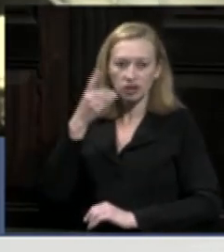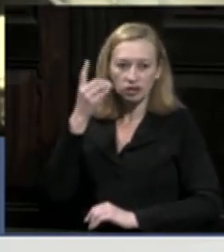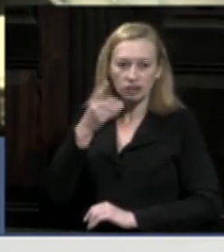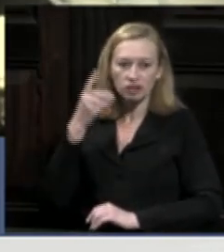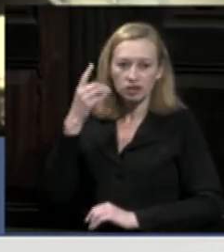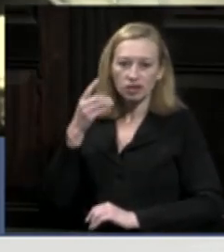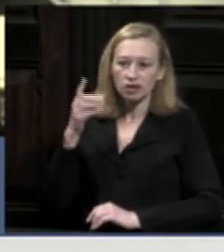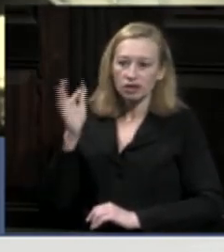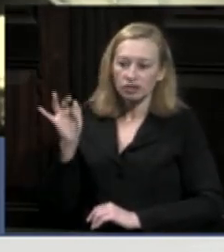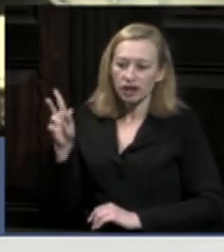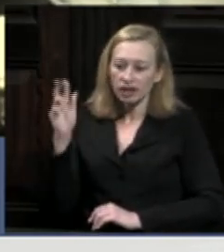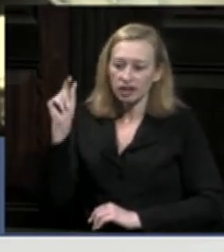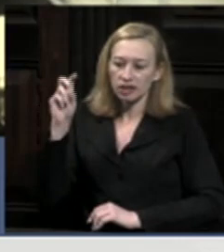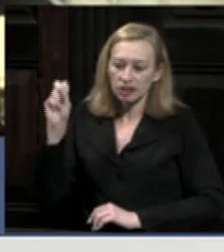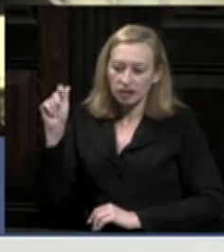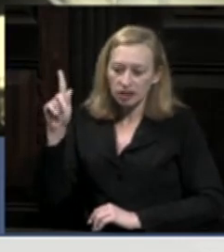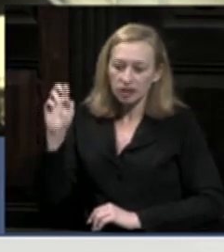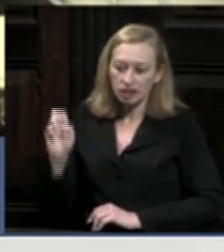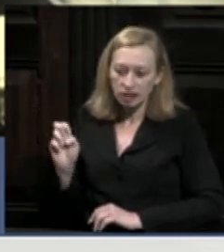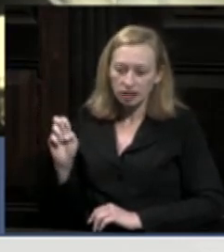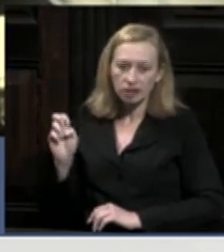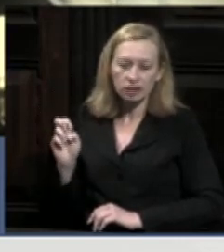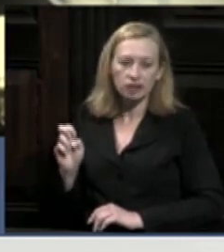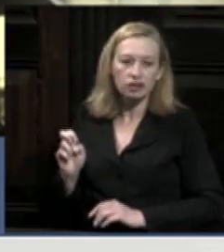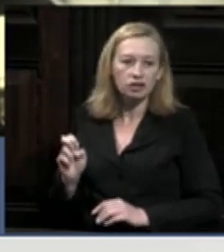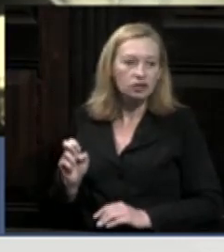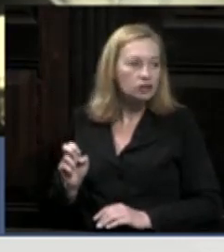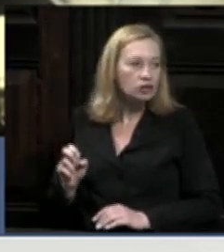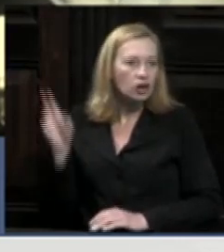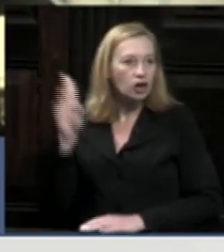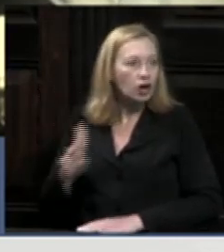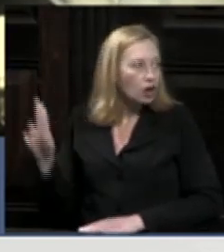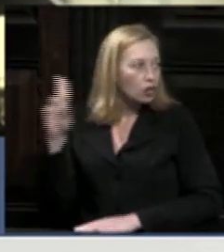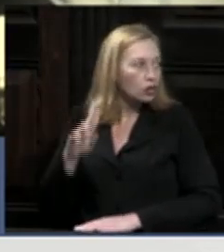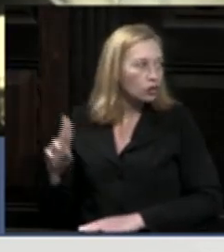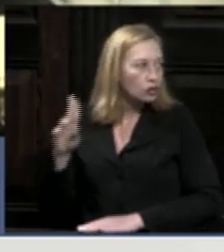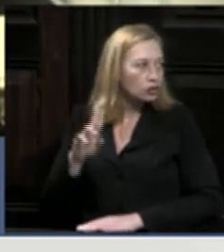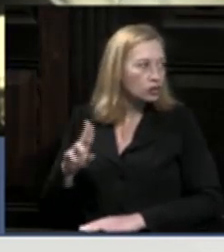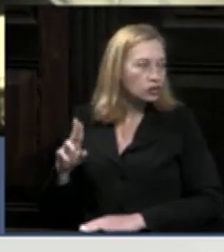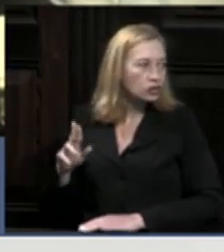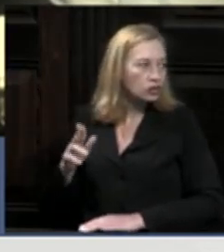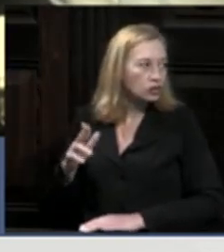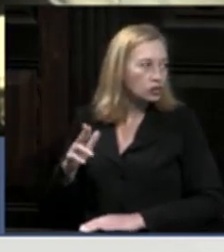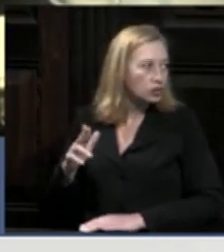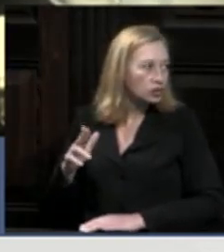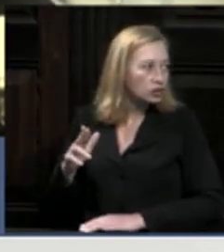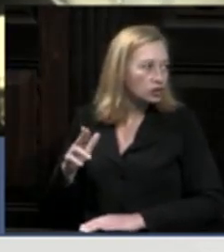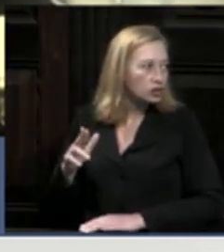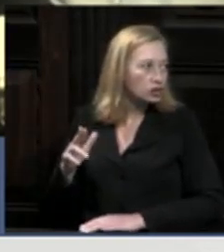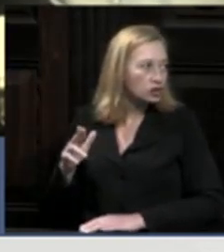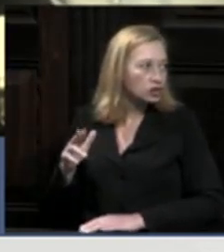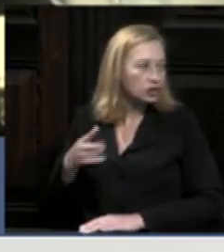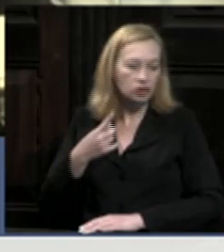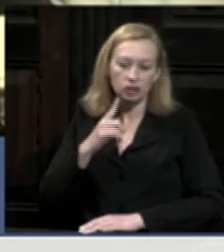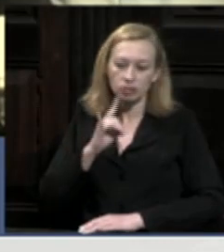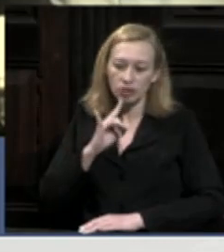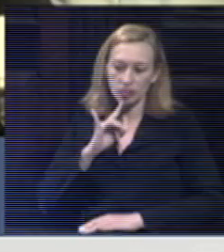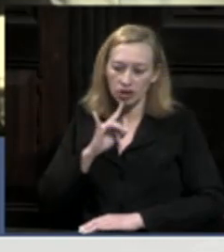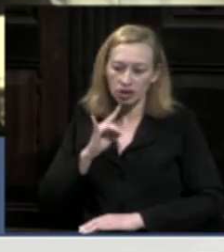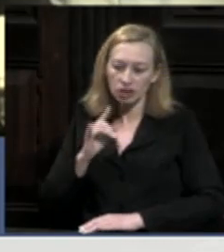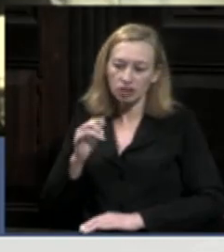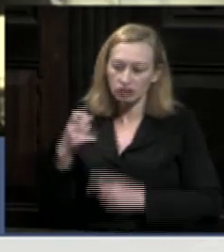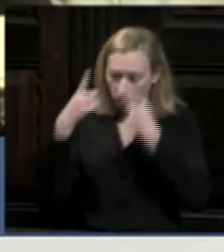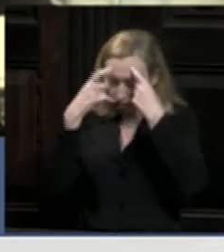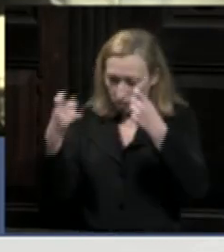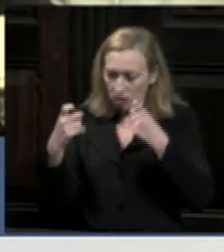institui o programa educacional de prevenção ao uso abusivo de álcool e outras drogas no âmbito estadual janeiro dá outras providências em